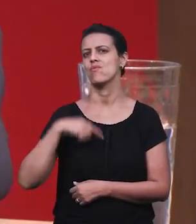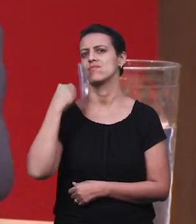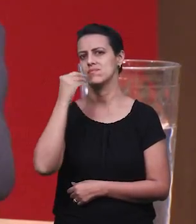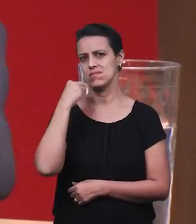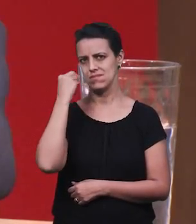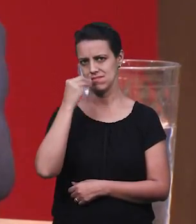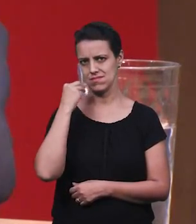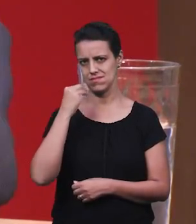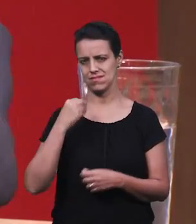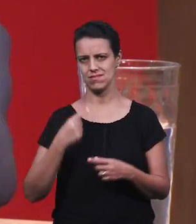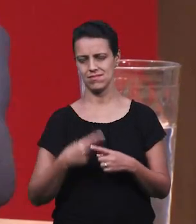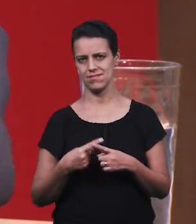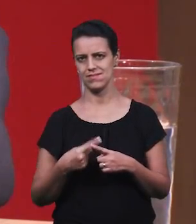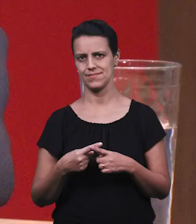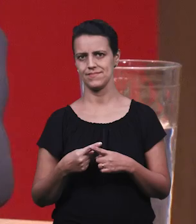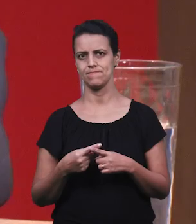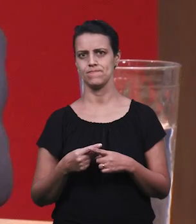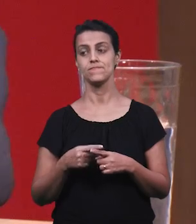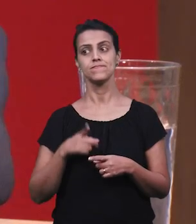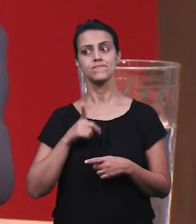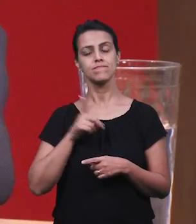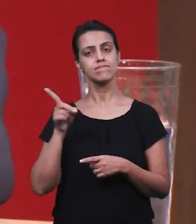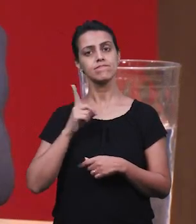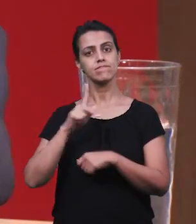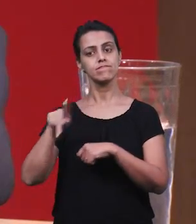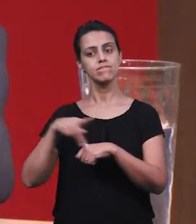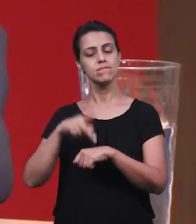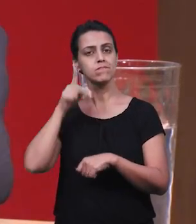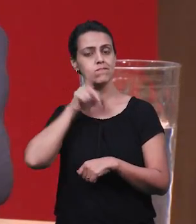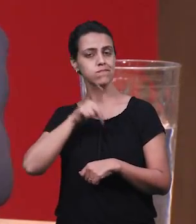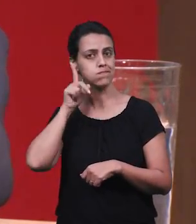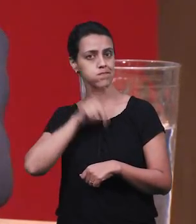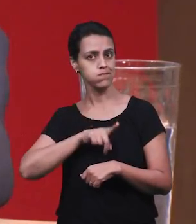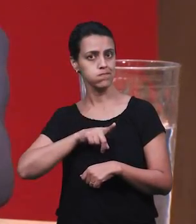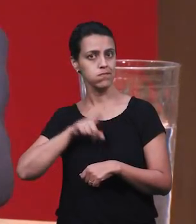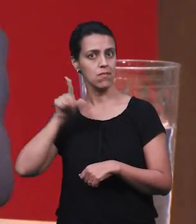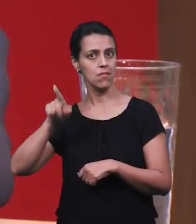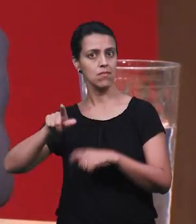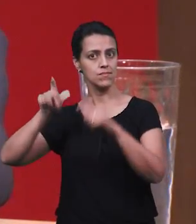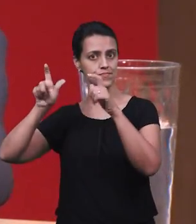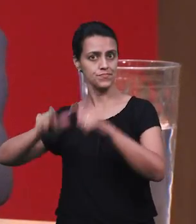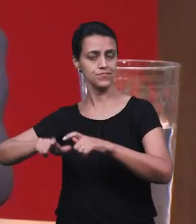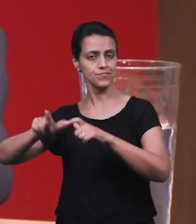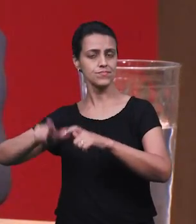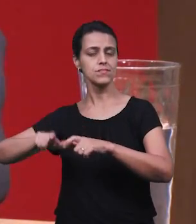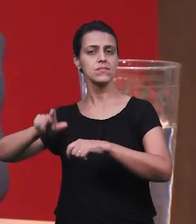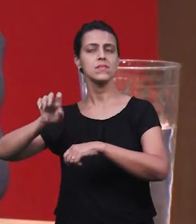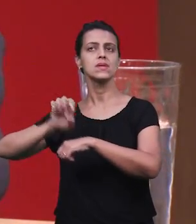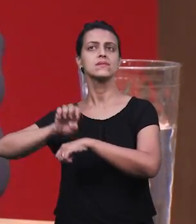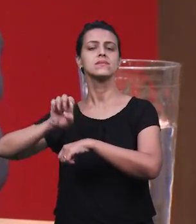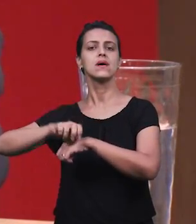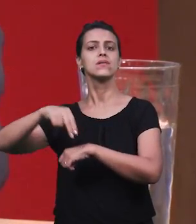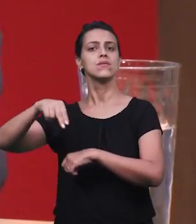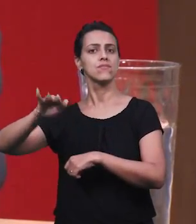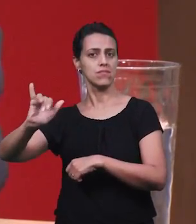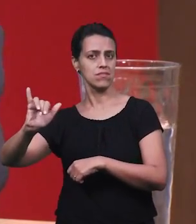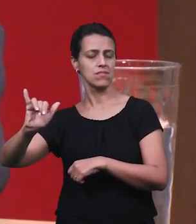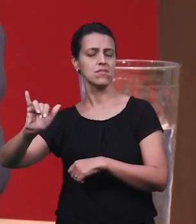quê? Nós tínhamos um início nos Estados Unidos, no estado de Nova York, numa cidadezinha